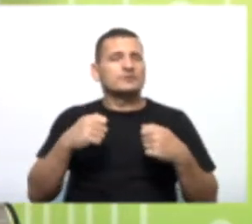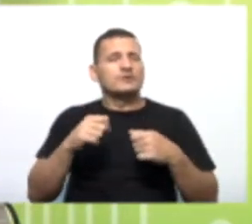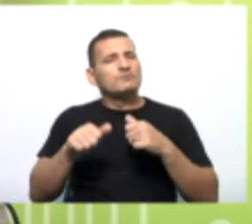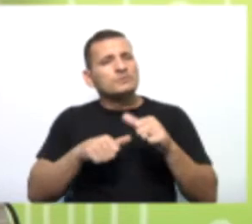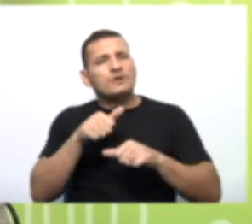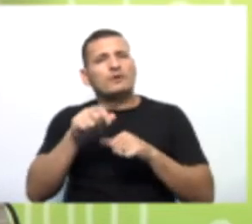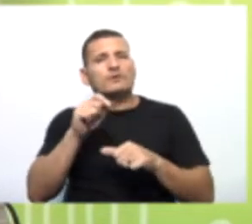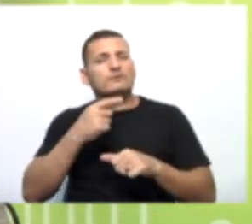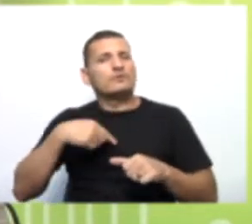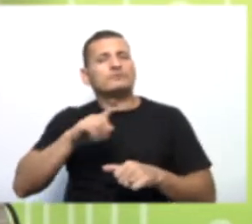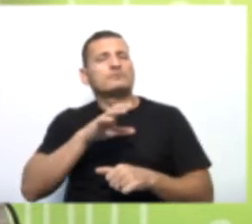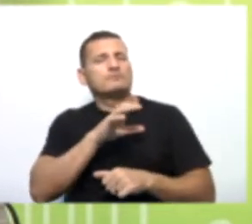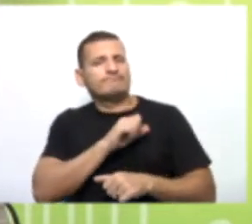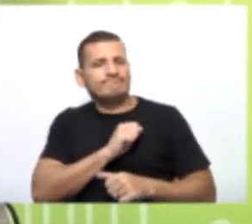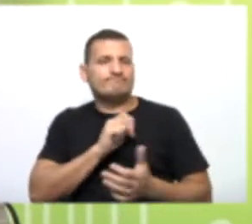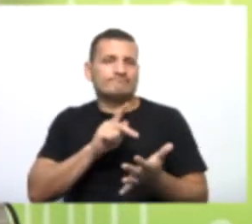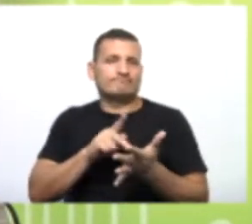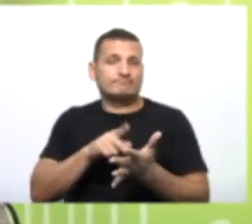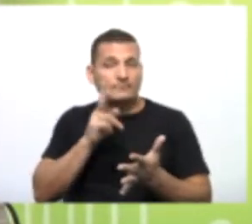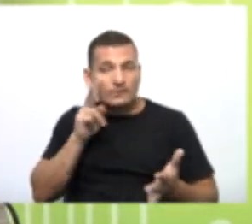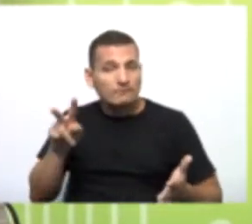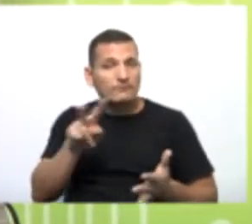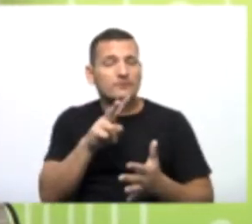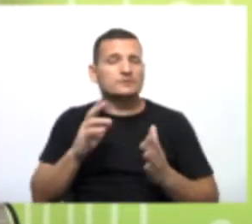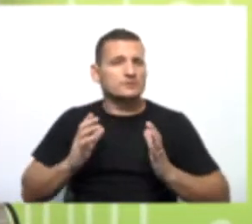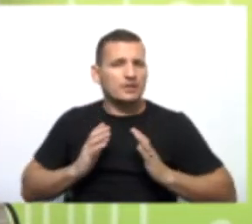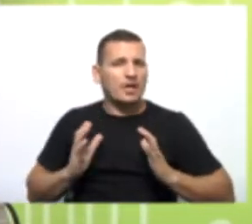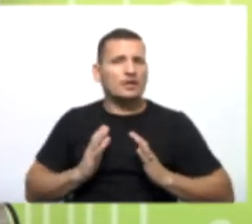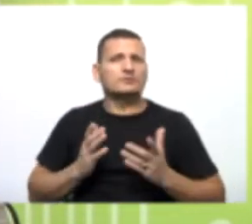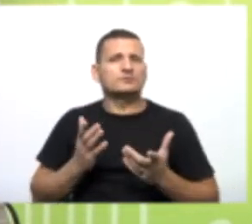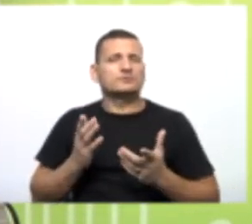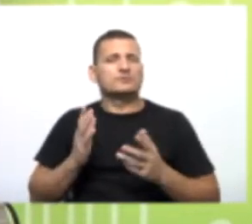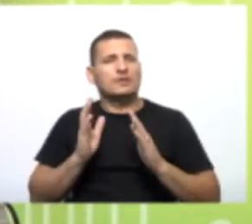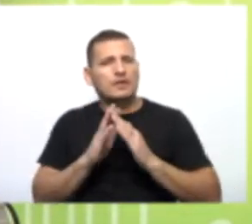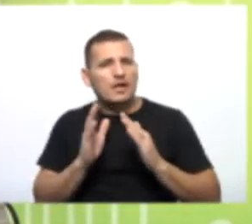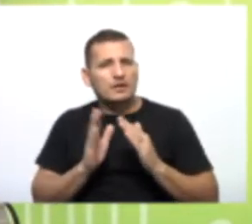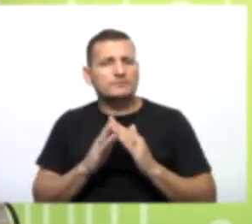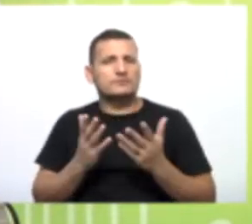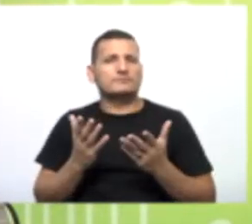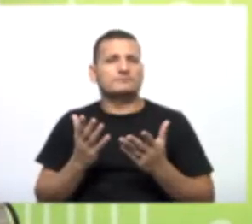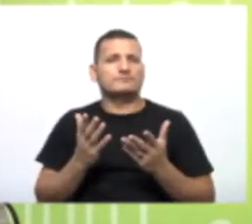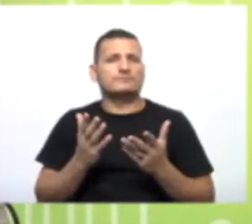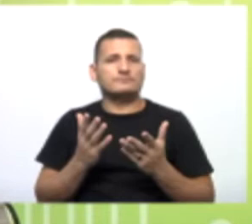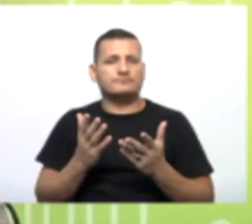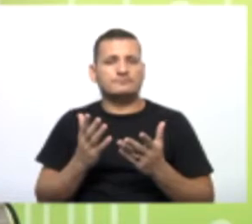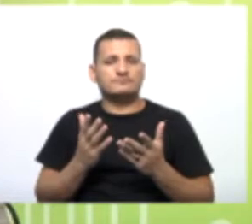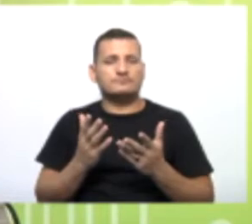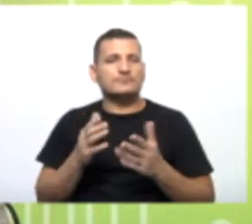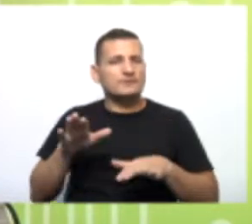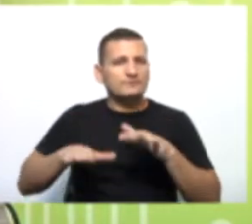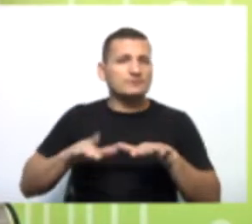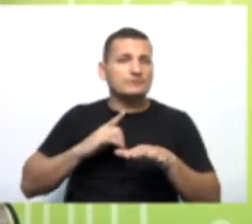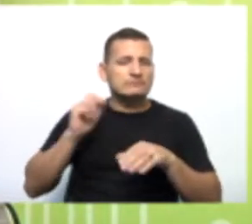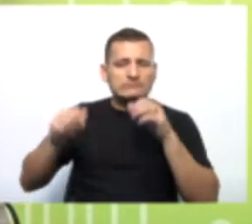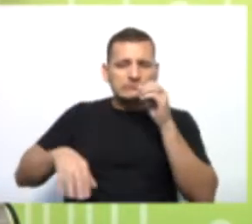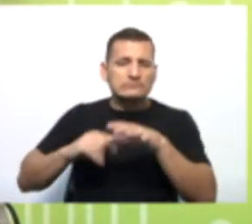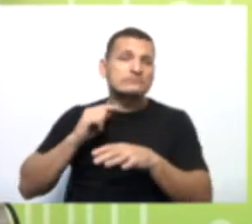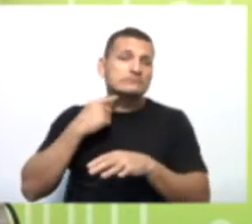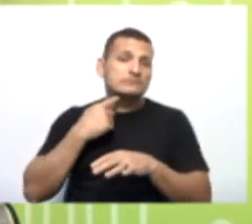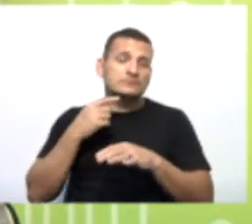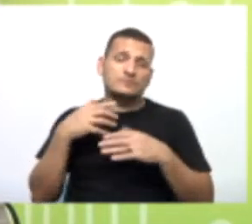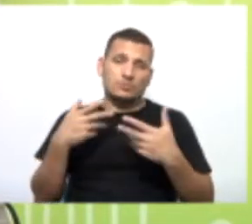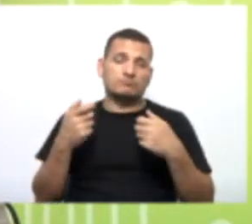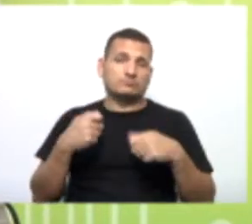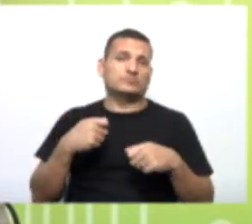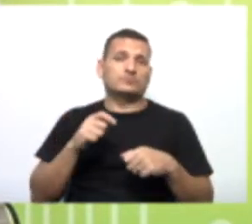a nossa cidade está ficando poluída, a nossa empresa está poluindo, a nossa casa está sendo também um canal de poluição. Precisamos então